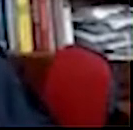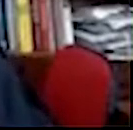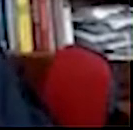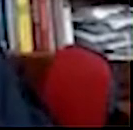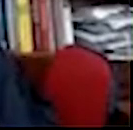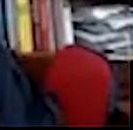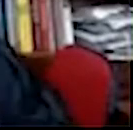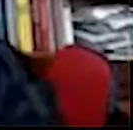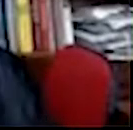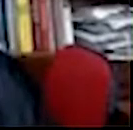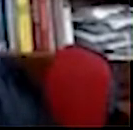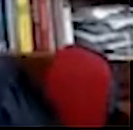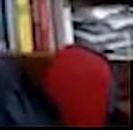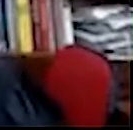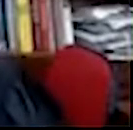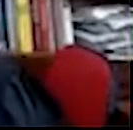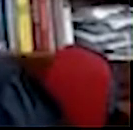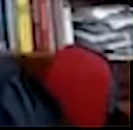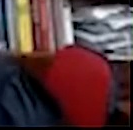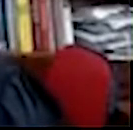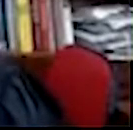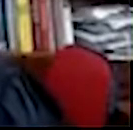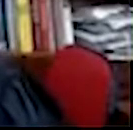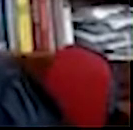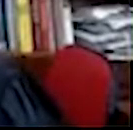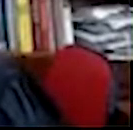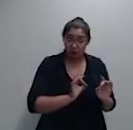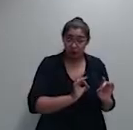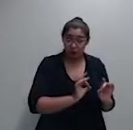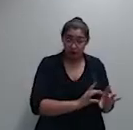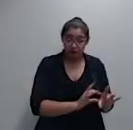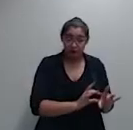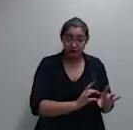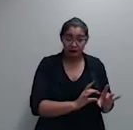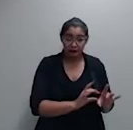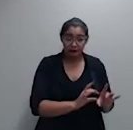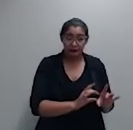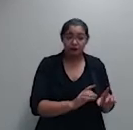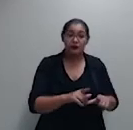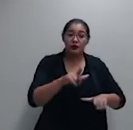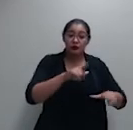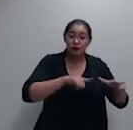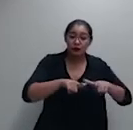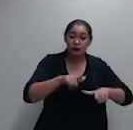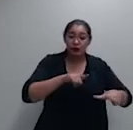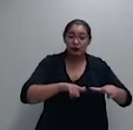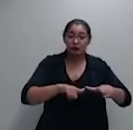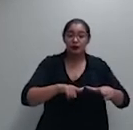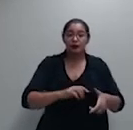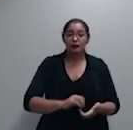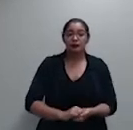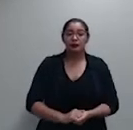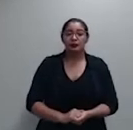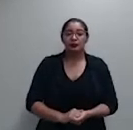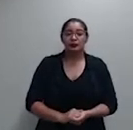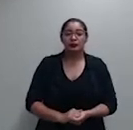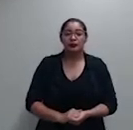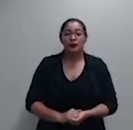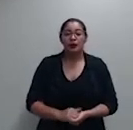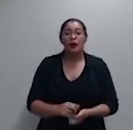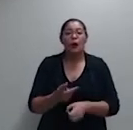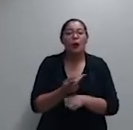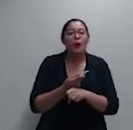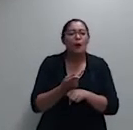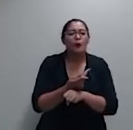no sentido de que a prorrogação do afastamento é justificada, porque, embora as investigações estejam avançando, ainda não é possível afirmar